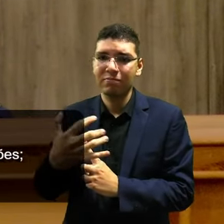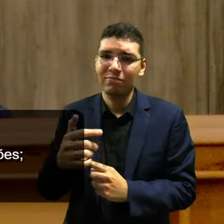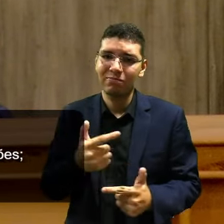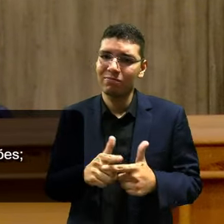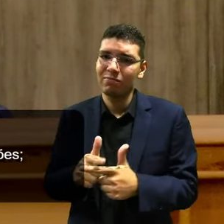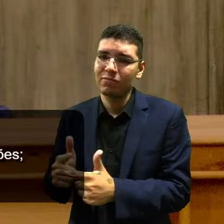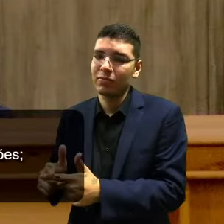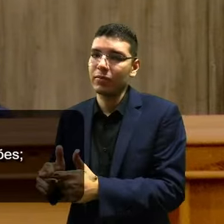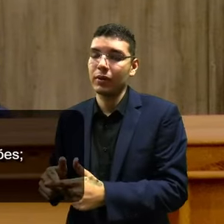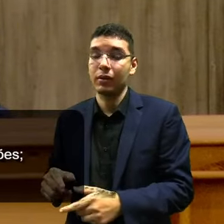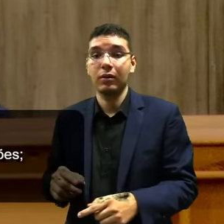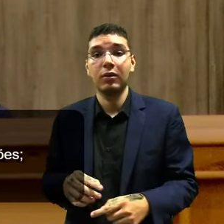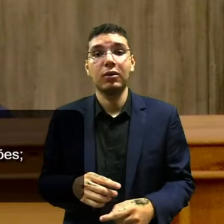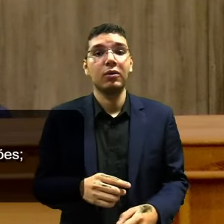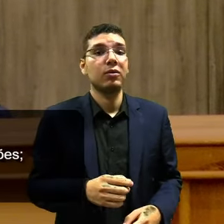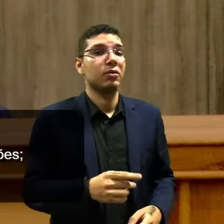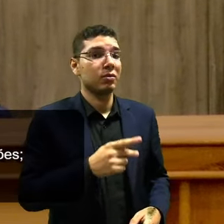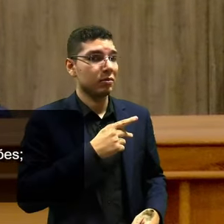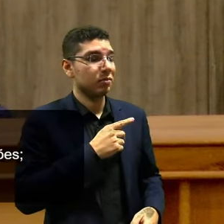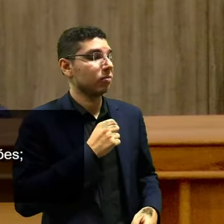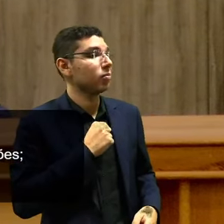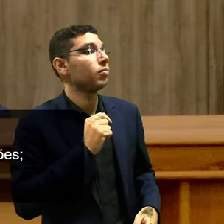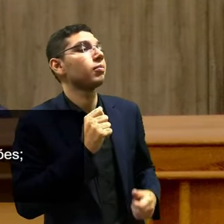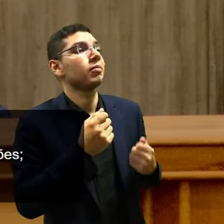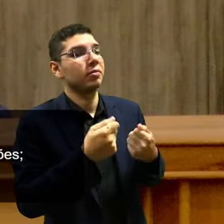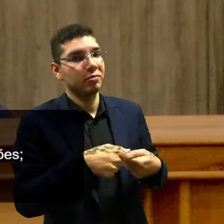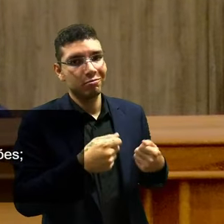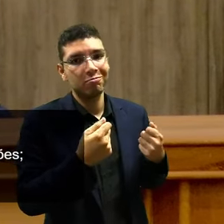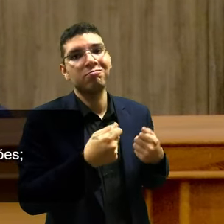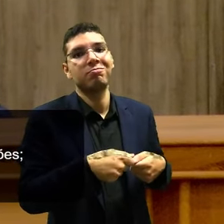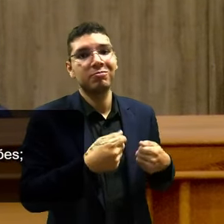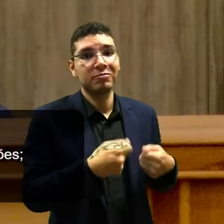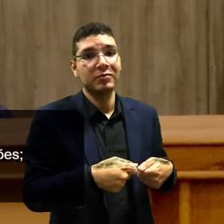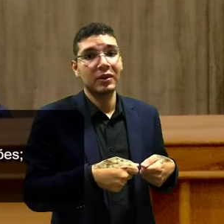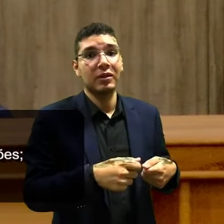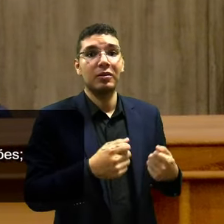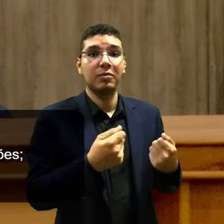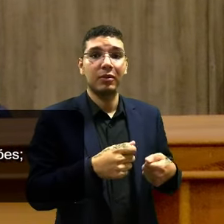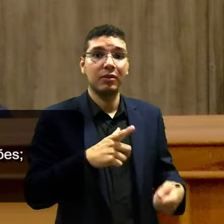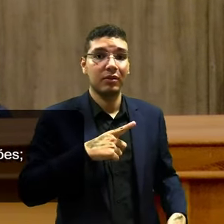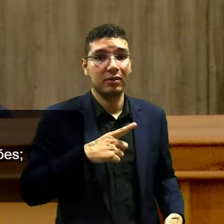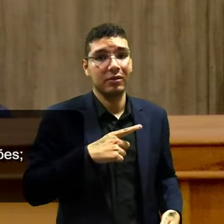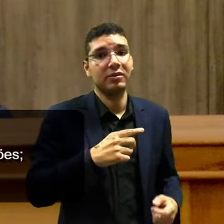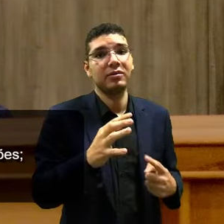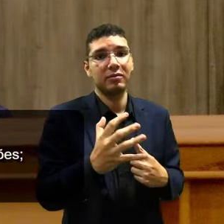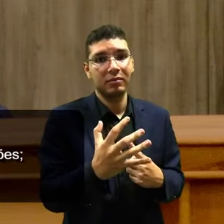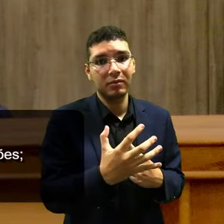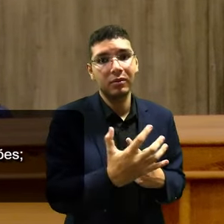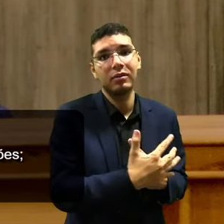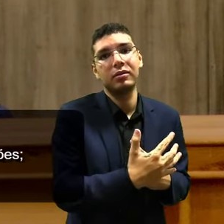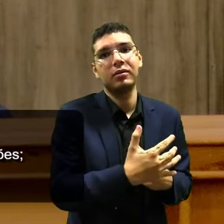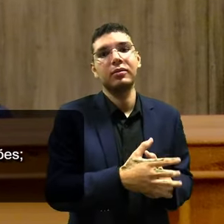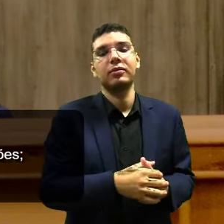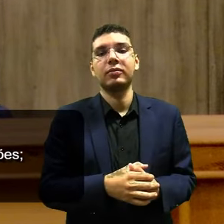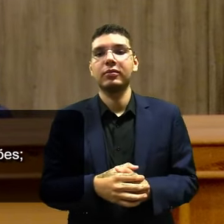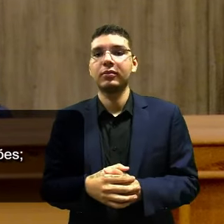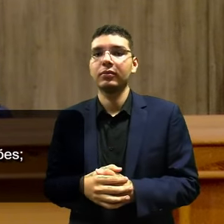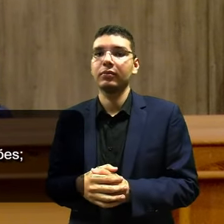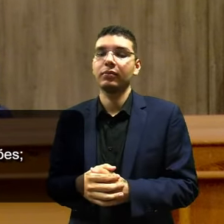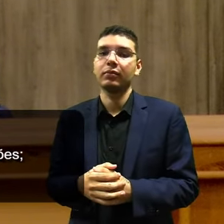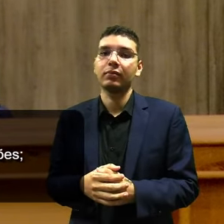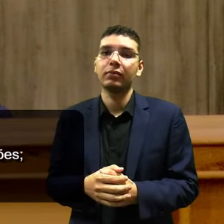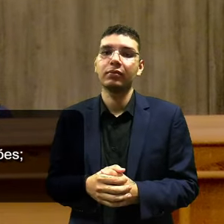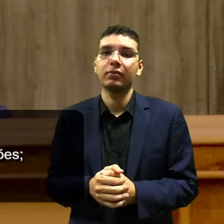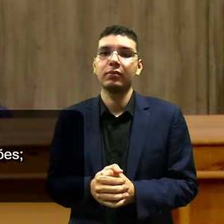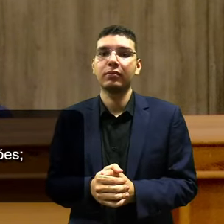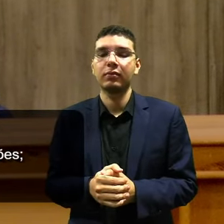um irmão disse para mim pastor oel eu tô no ponto e eu eu tenho uma chamada grande é porque tem gente que não sabe trabalhar pastor Oziel eu